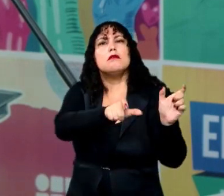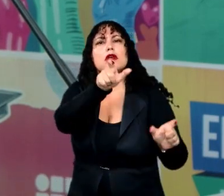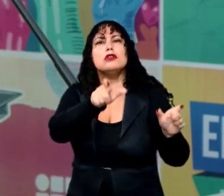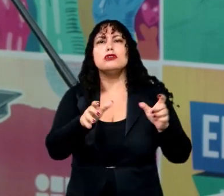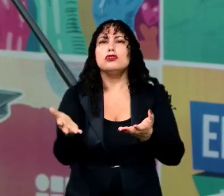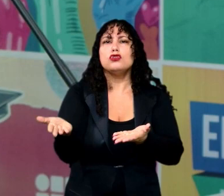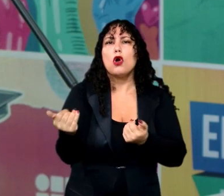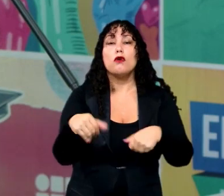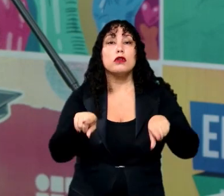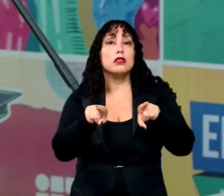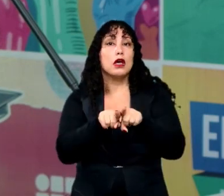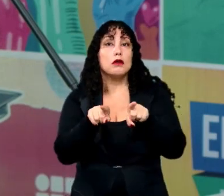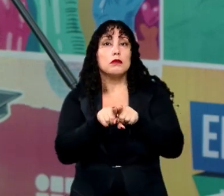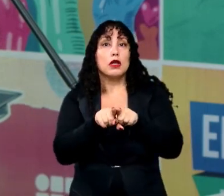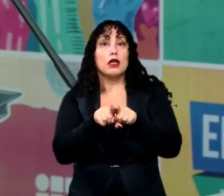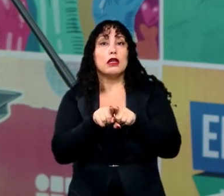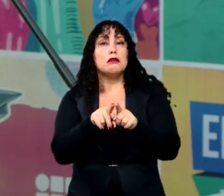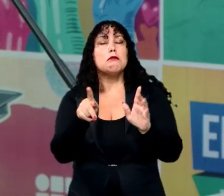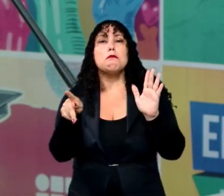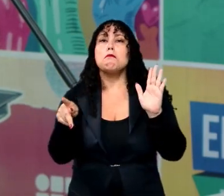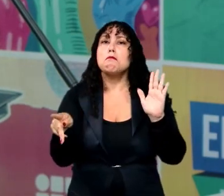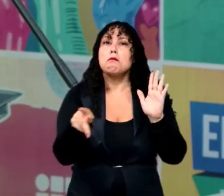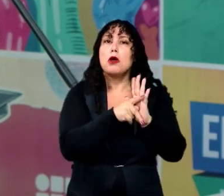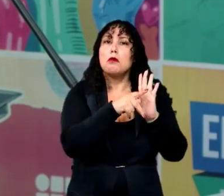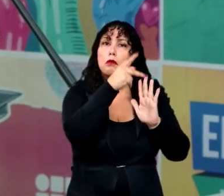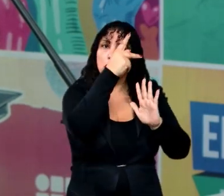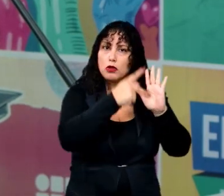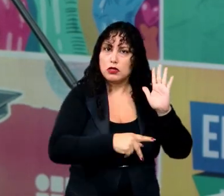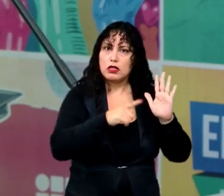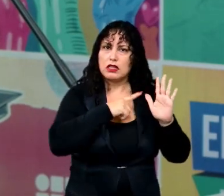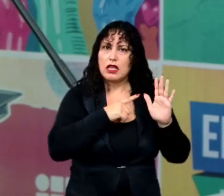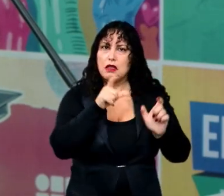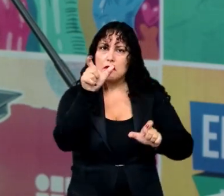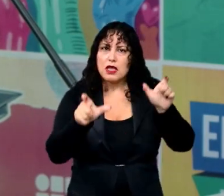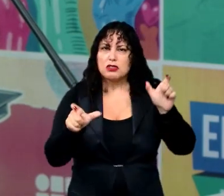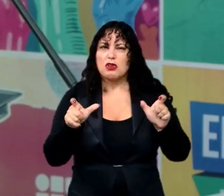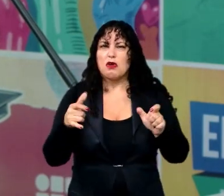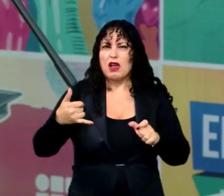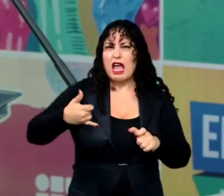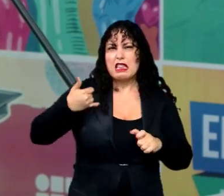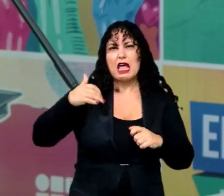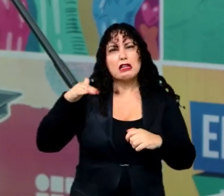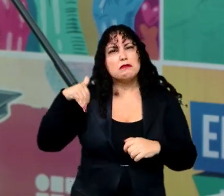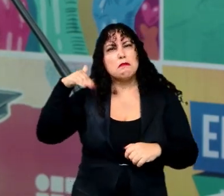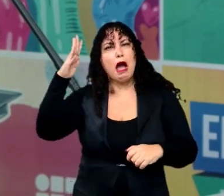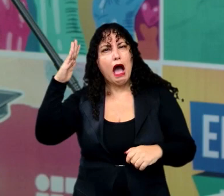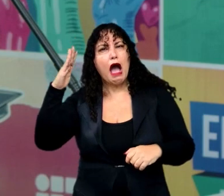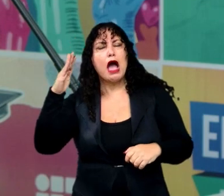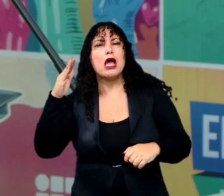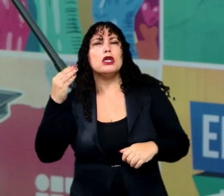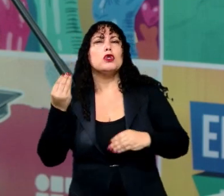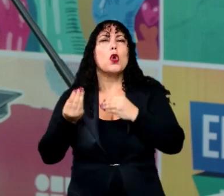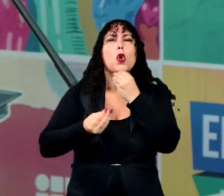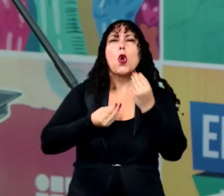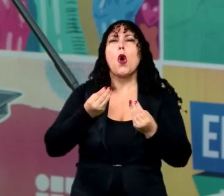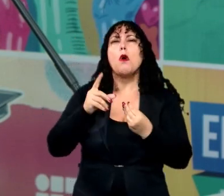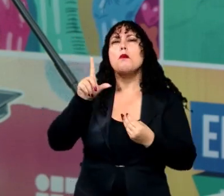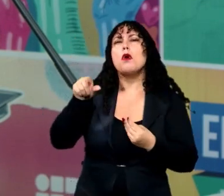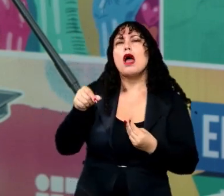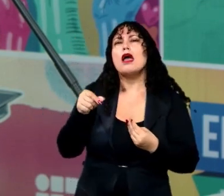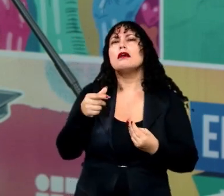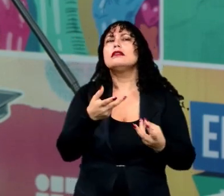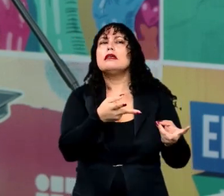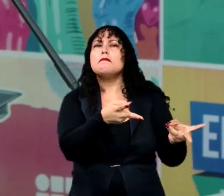e também se nesse mesmo projeto a gente tem pessoas de uma faixa etária um pouquinho mais alta mais elevada como é que como é que o senhor